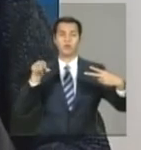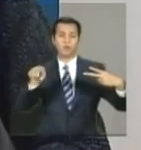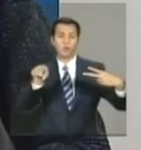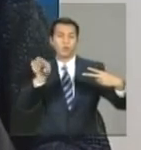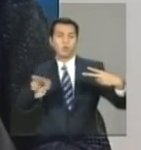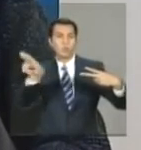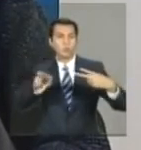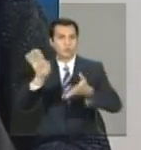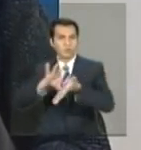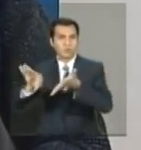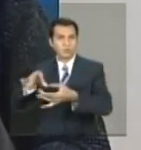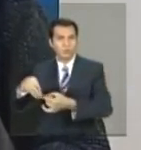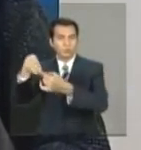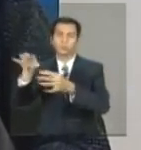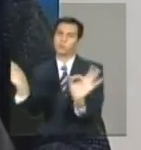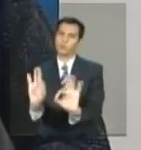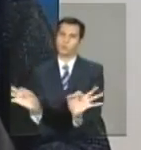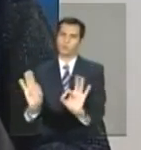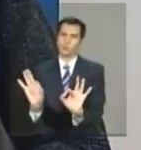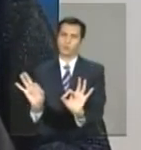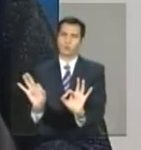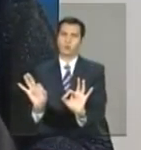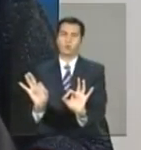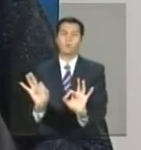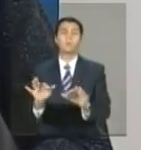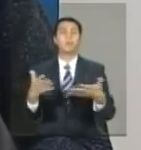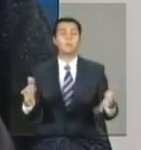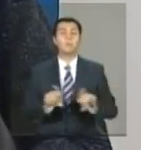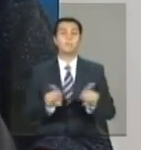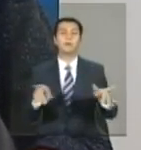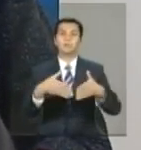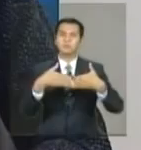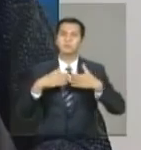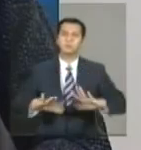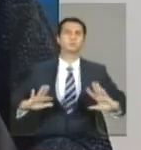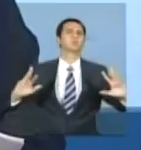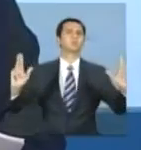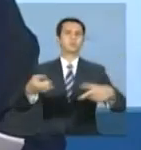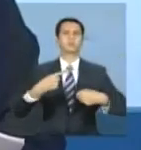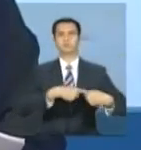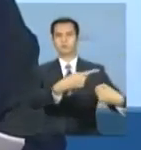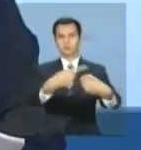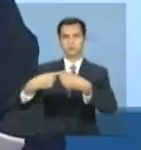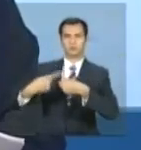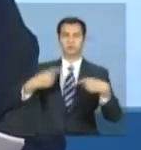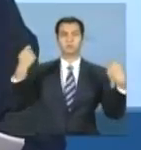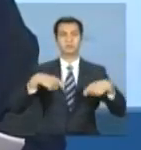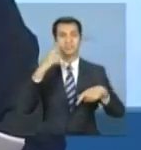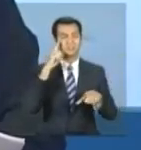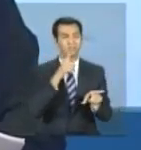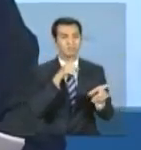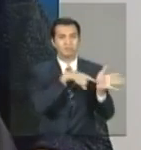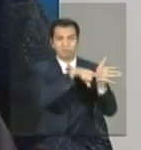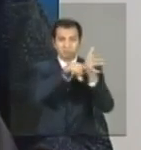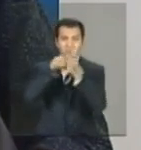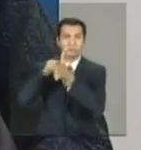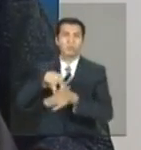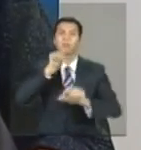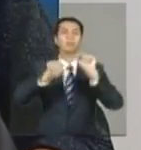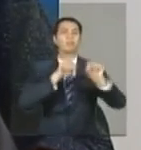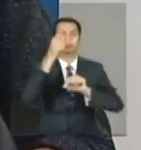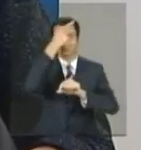solicitando aos municípios que identifiquem cadastre todos os beneficiários do BPC que ainda não estão no Cadastro Único. Por